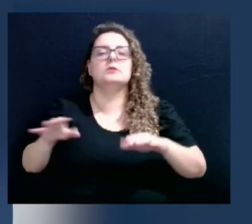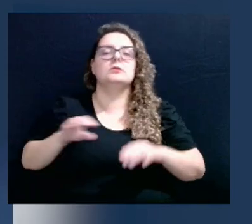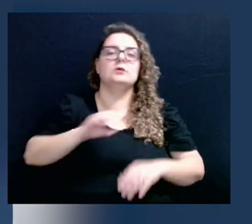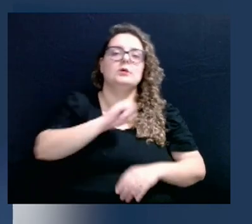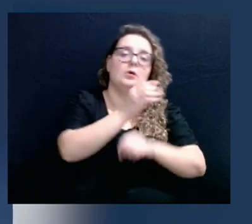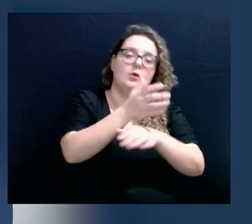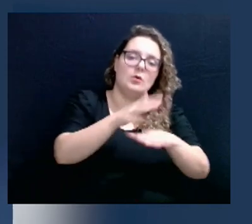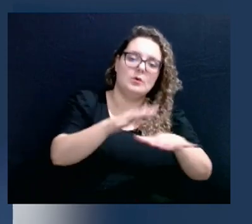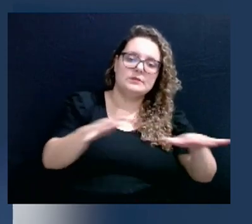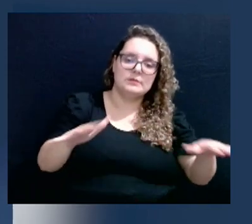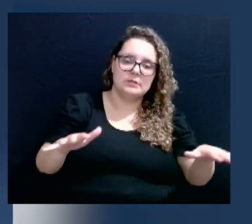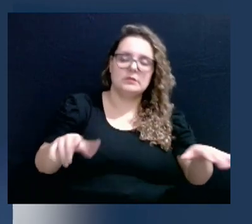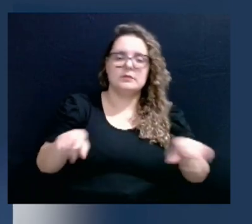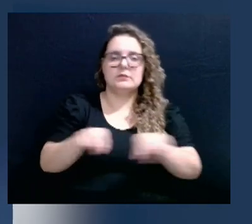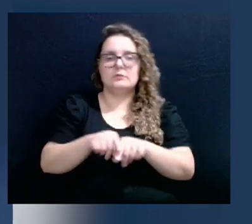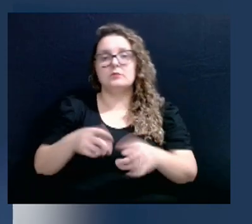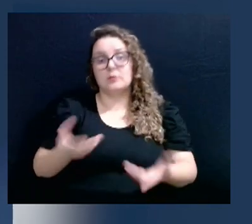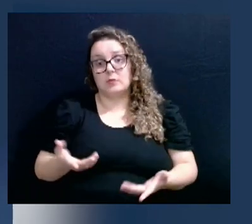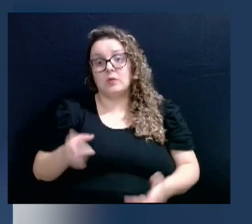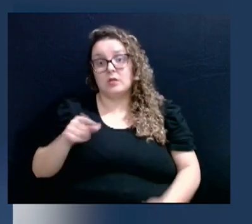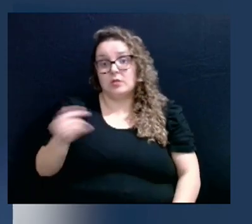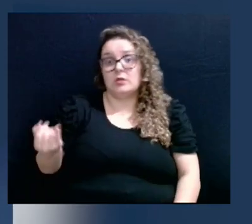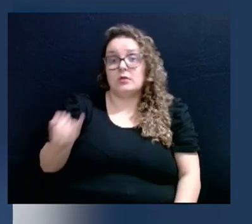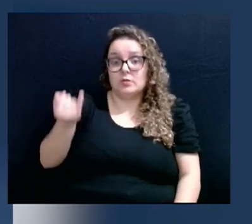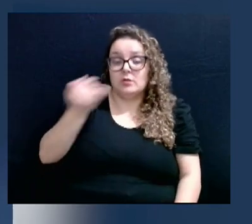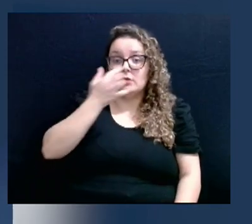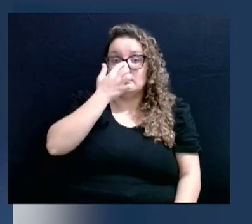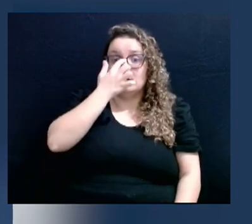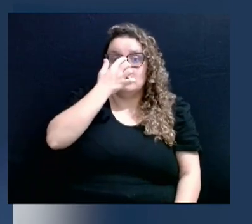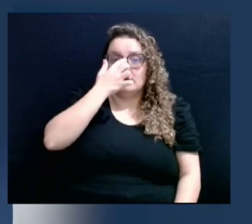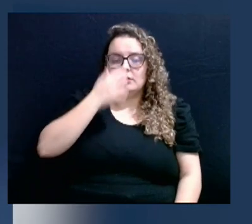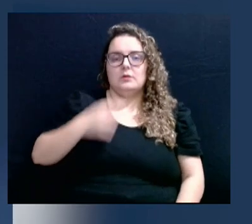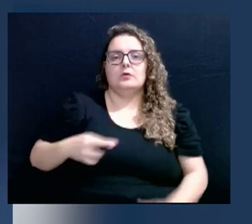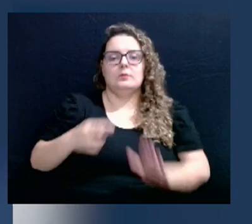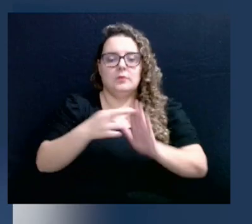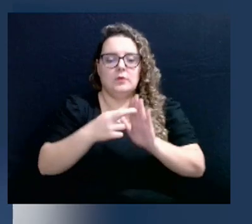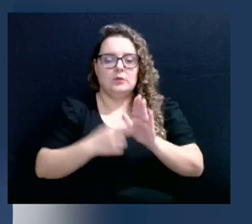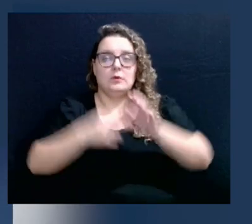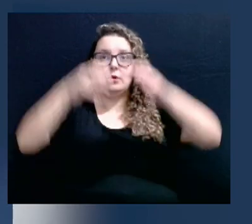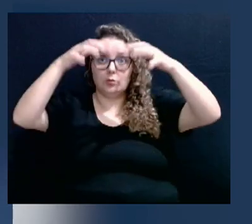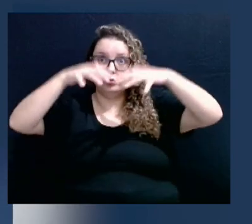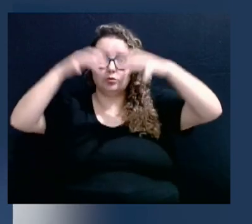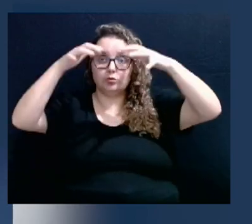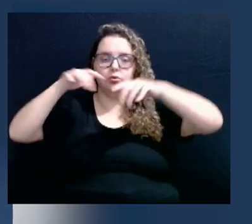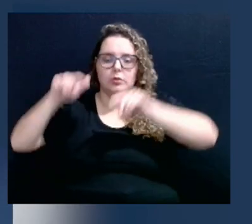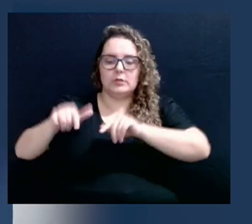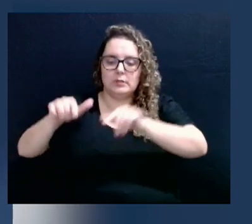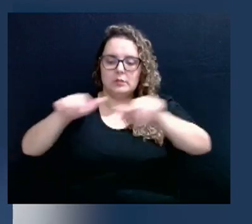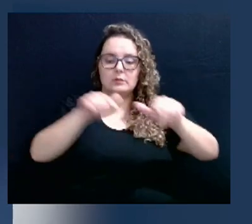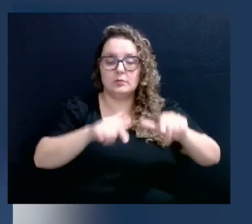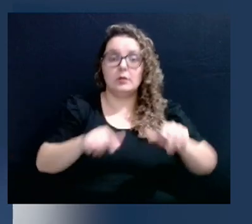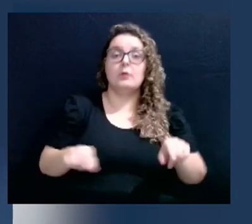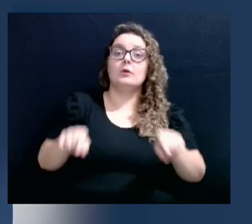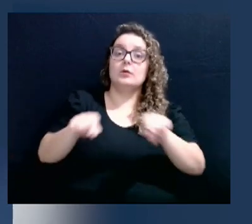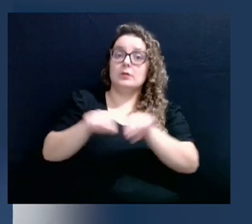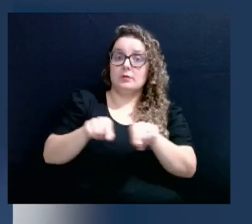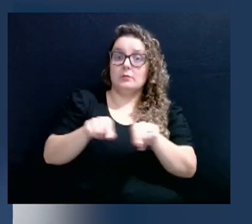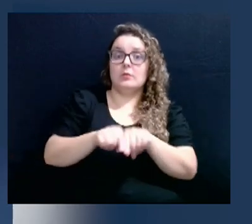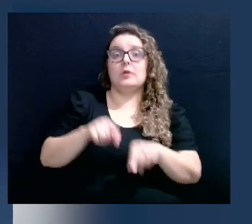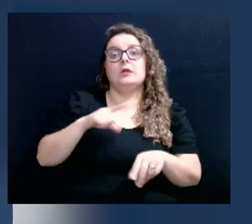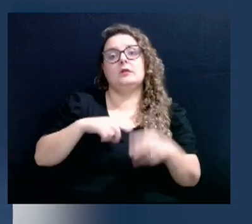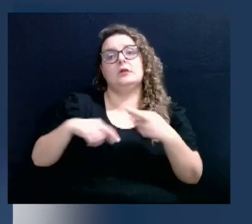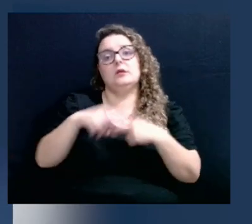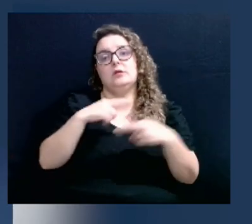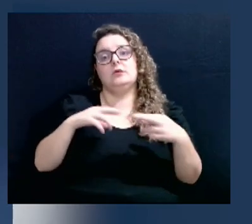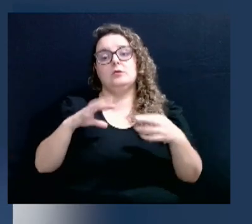e são muito importantes para o regime de chuva dessas regiões, embora também estejam atrelados à